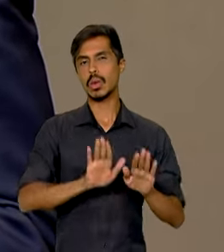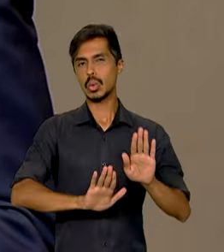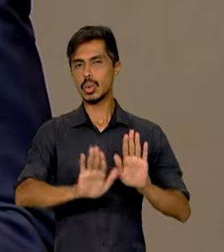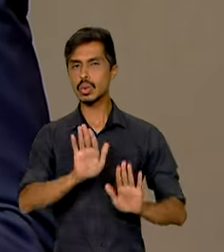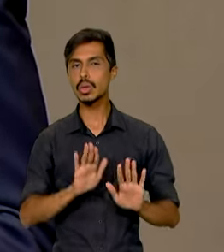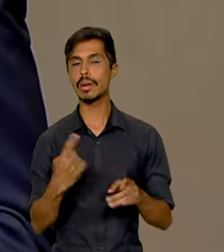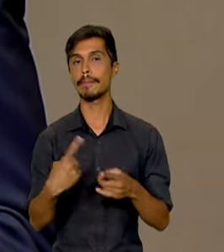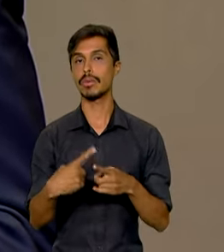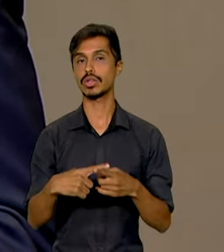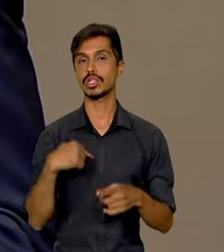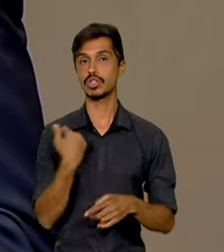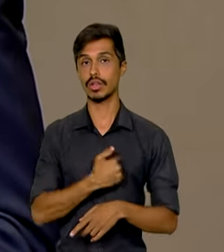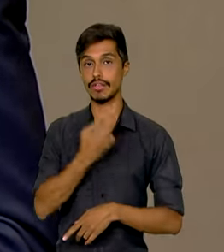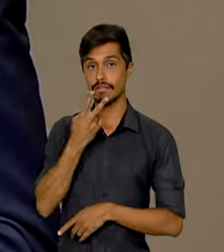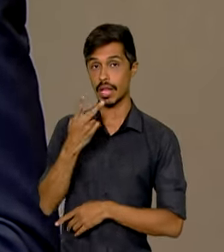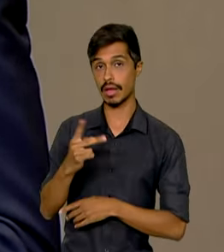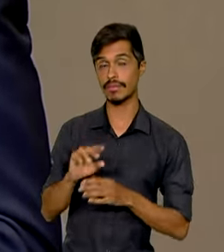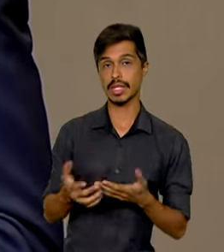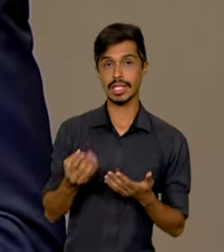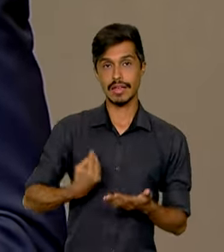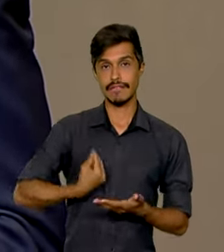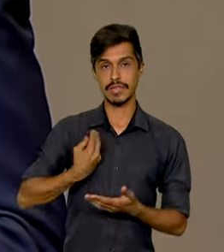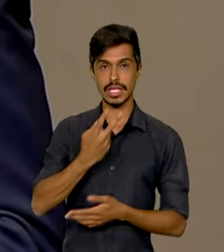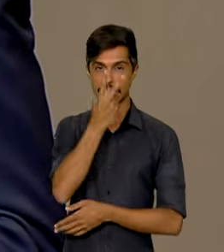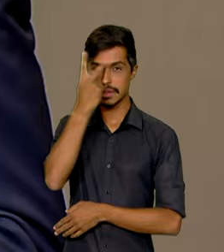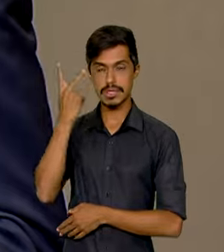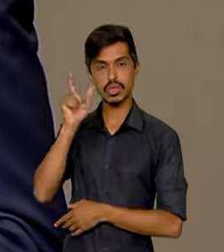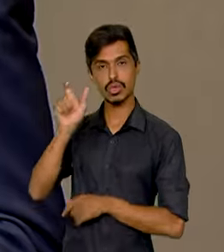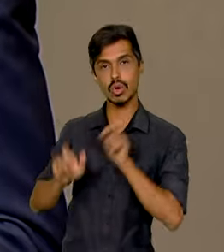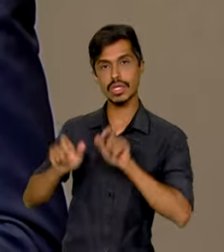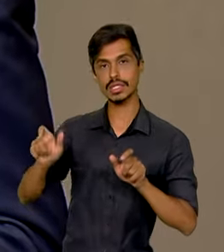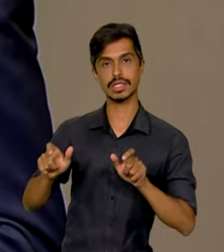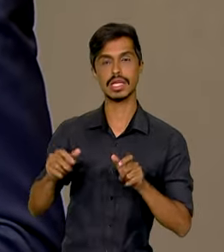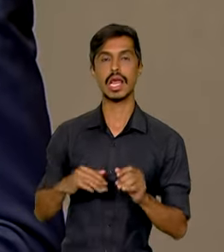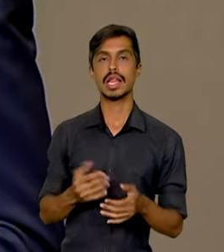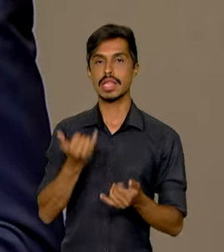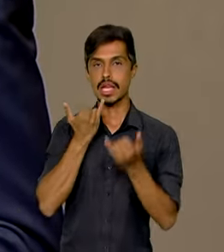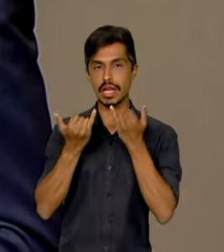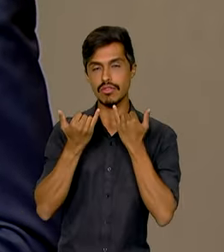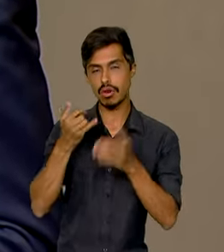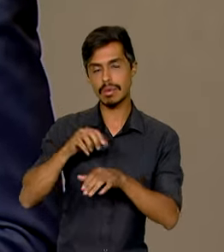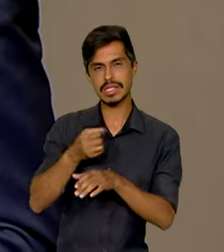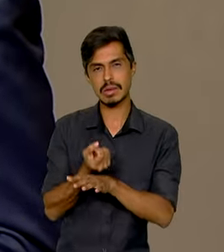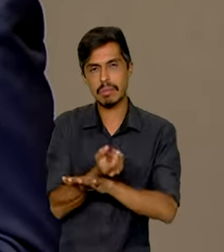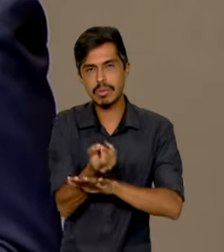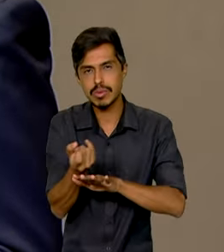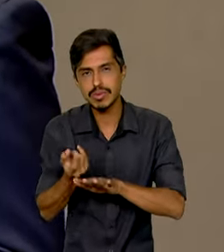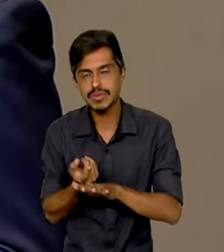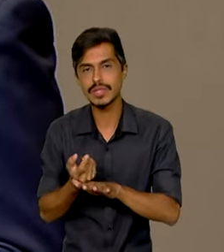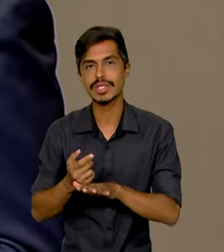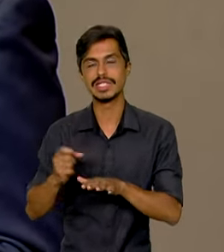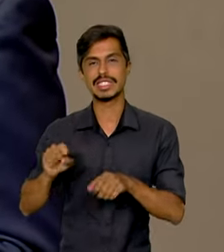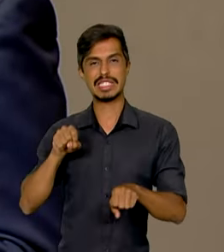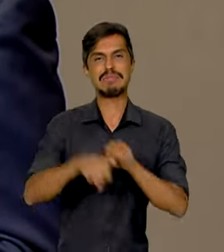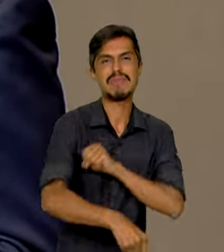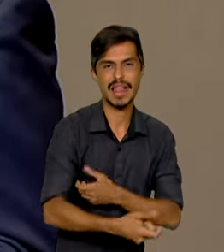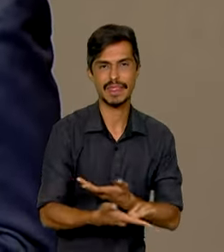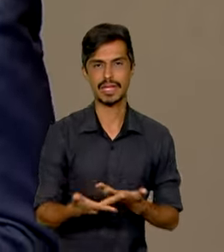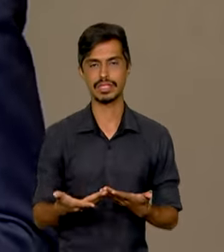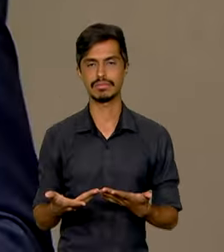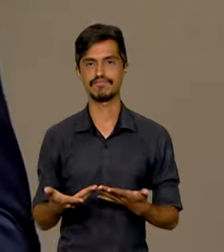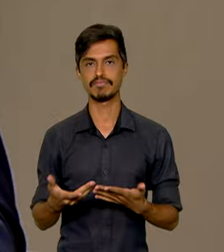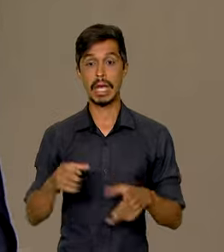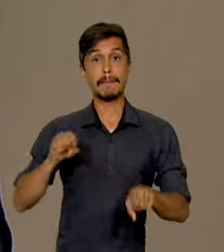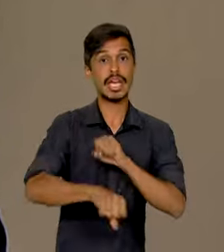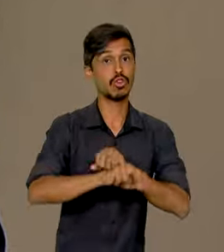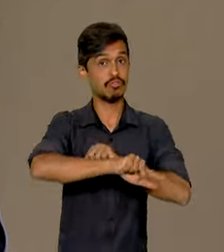porque nós estamos aqui falando da vida das pessoas, da desinformação, da fake news, que mata. E que